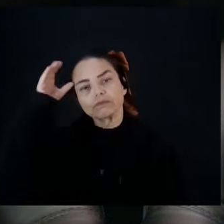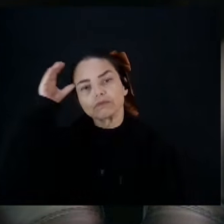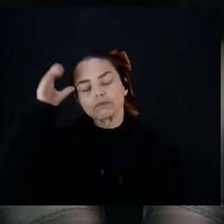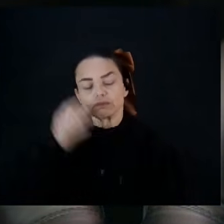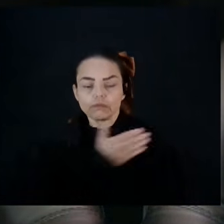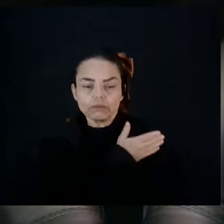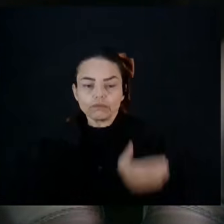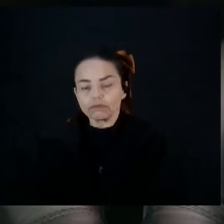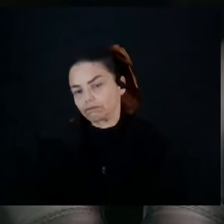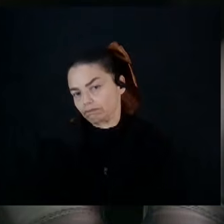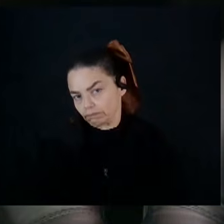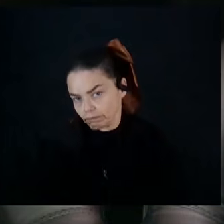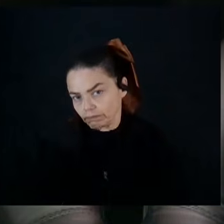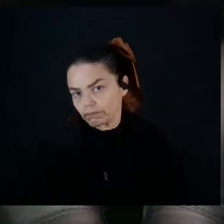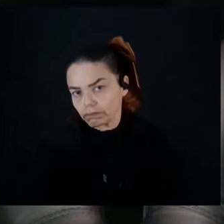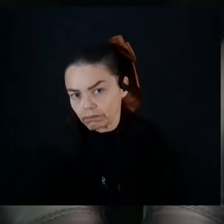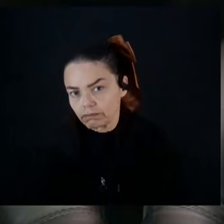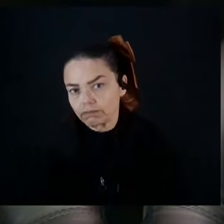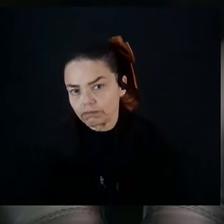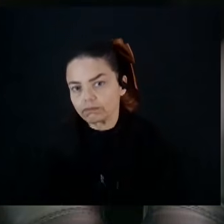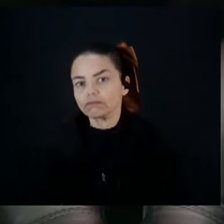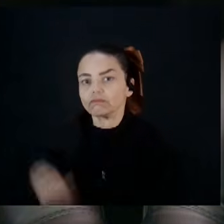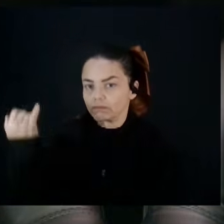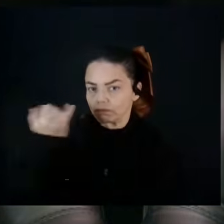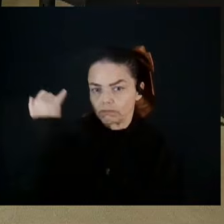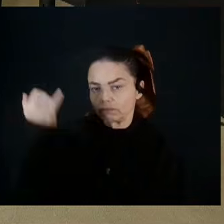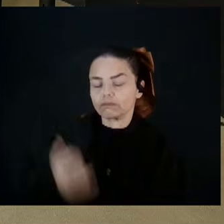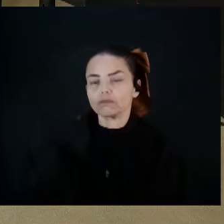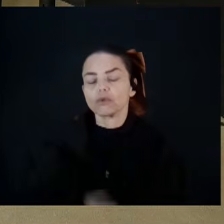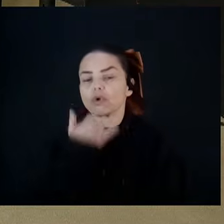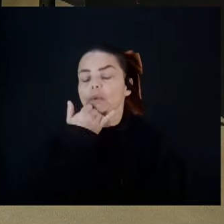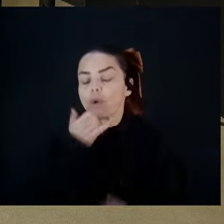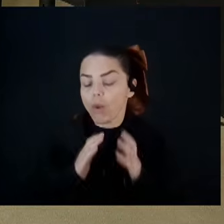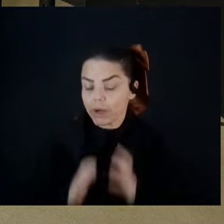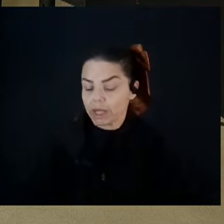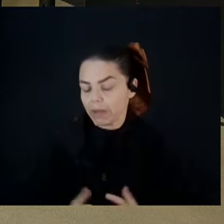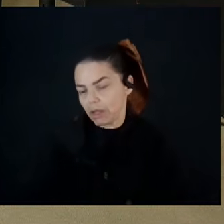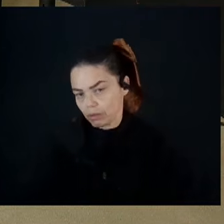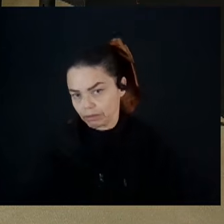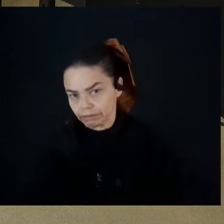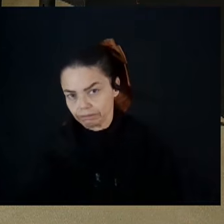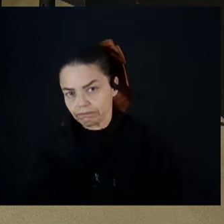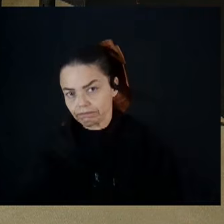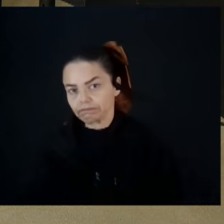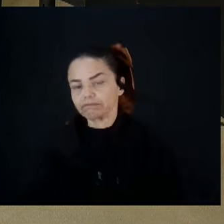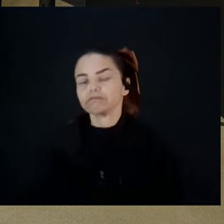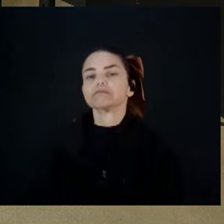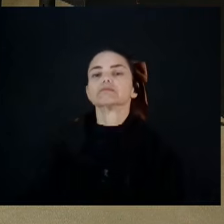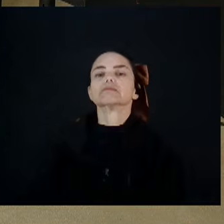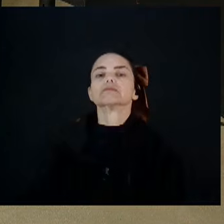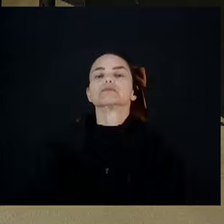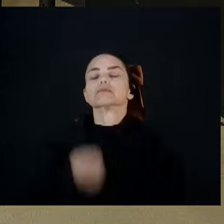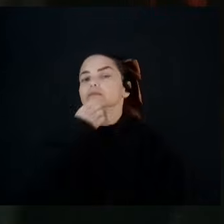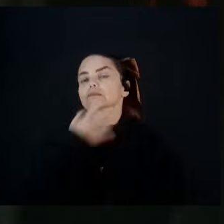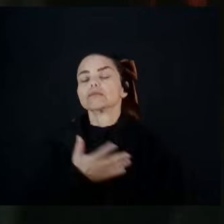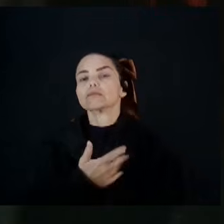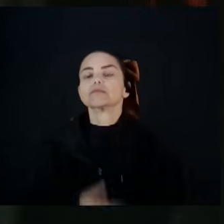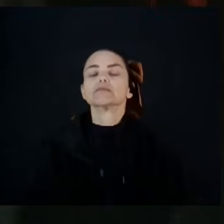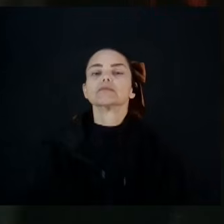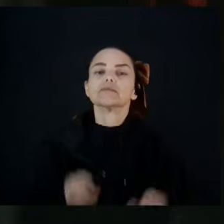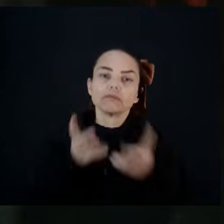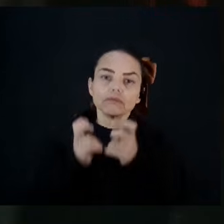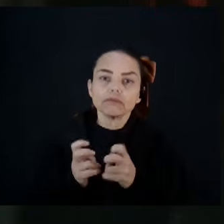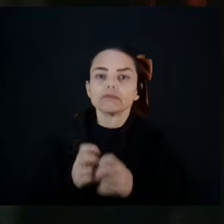dela, sabe? É muito gratificante. Nossa, é gratificante ouvir também vocês, e é